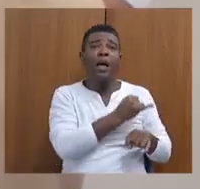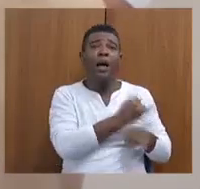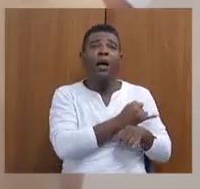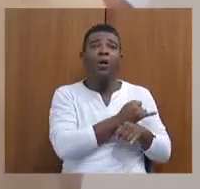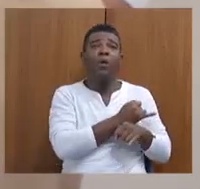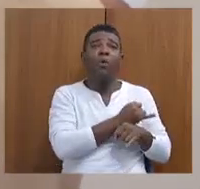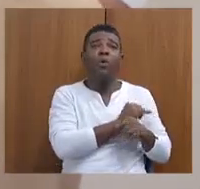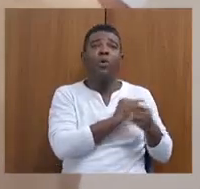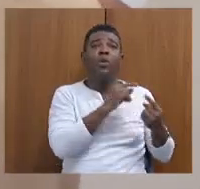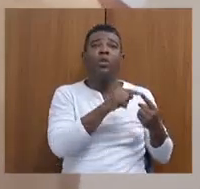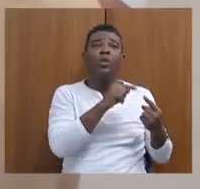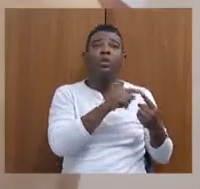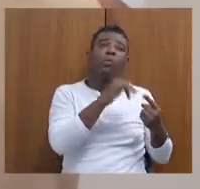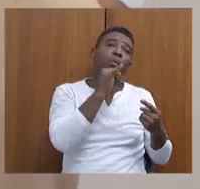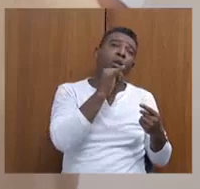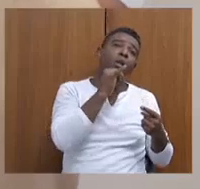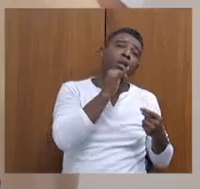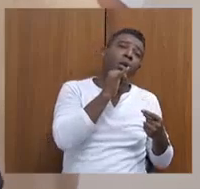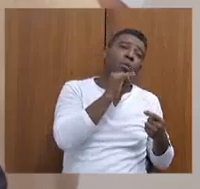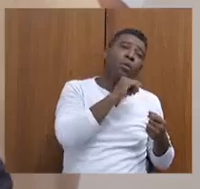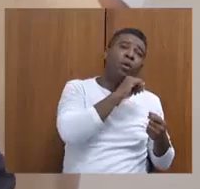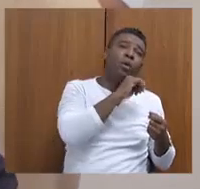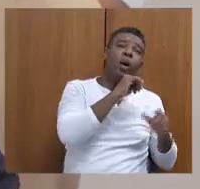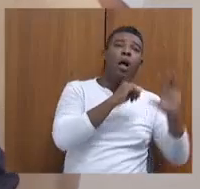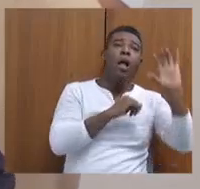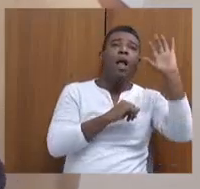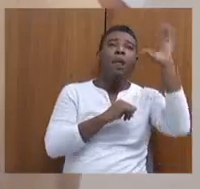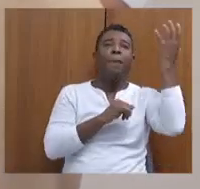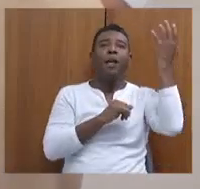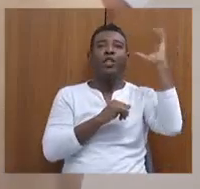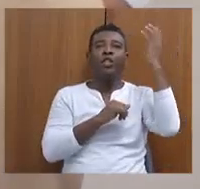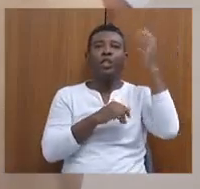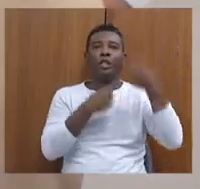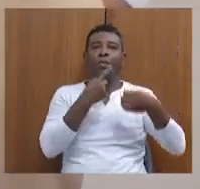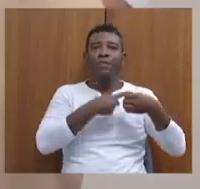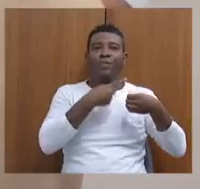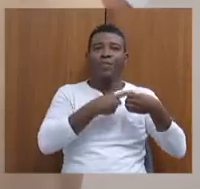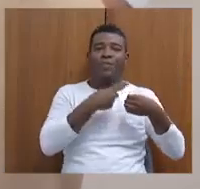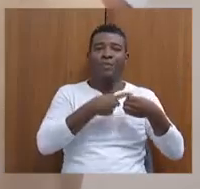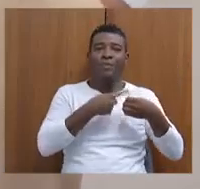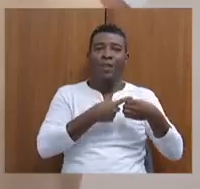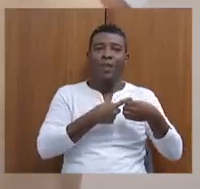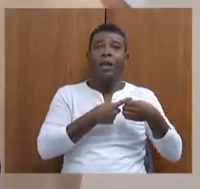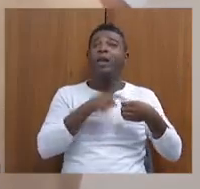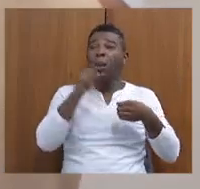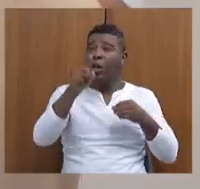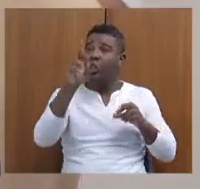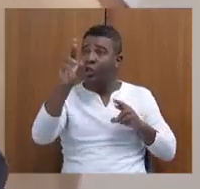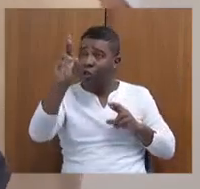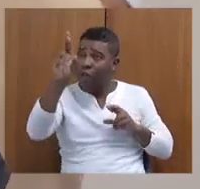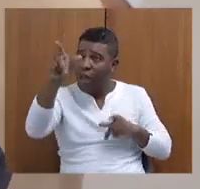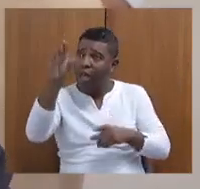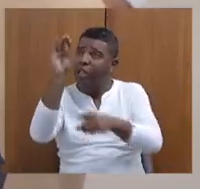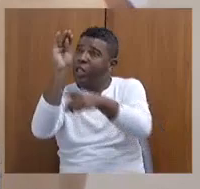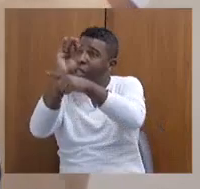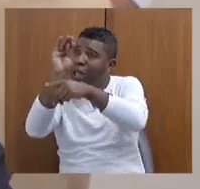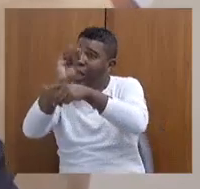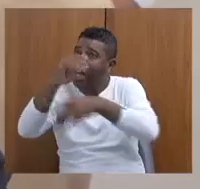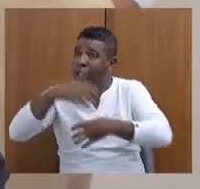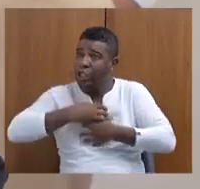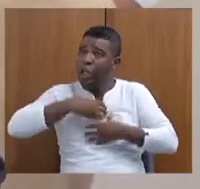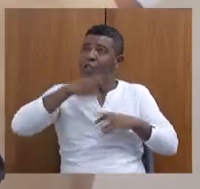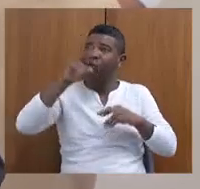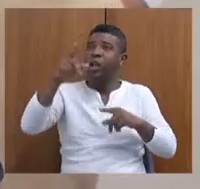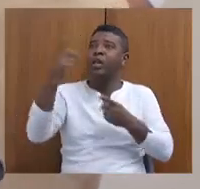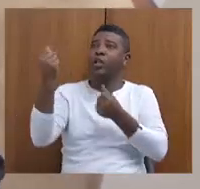mecânico né Por exemplo lá de Ipatinga então o Tratado diferente de forma diferente com atenção diferente com